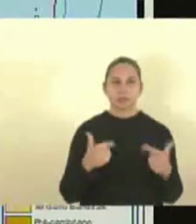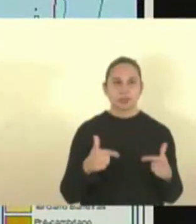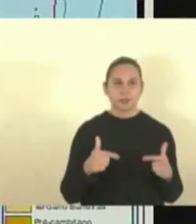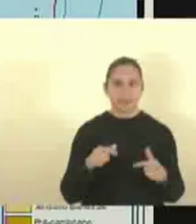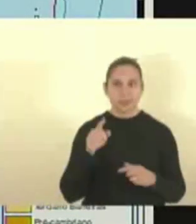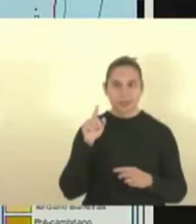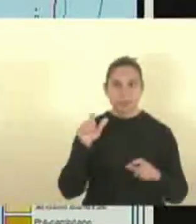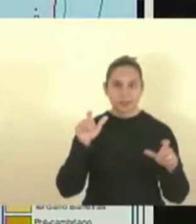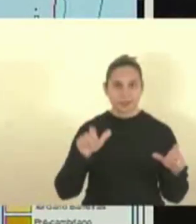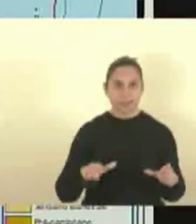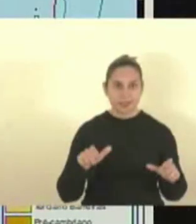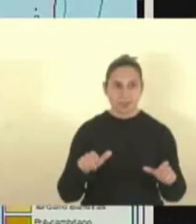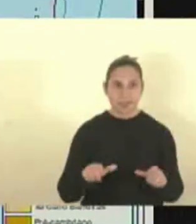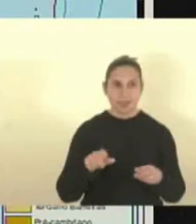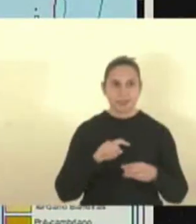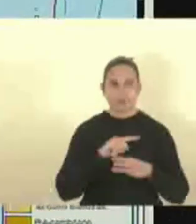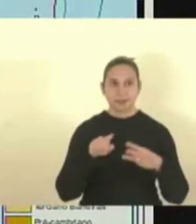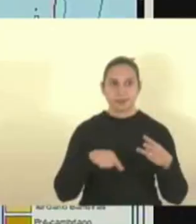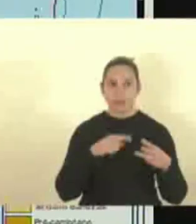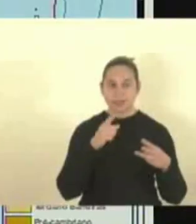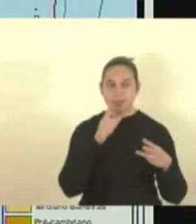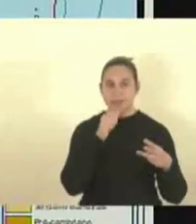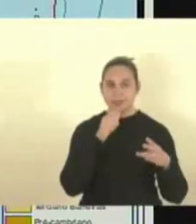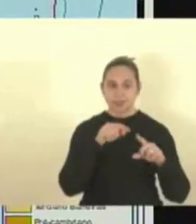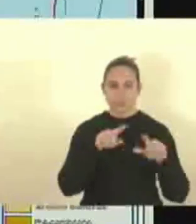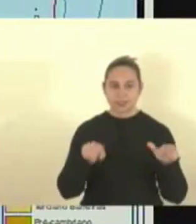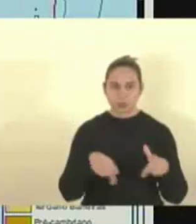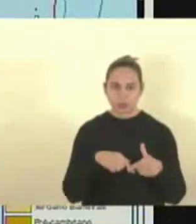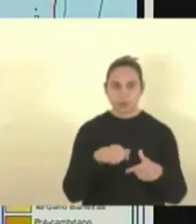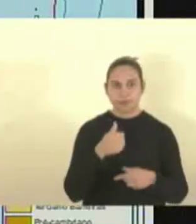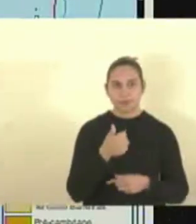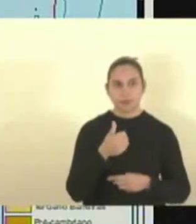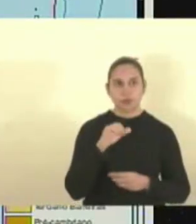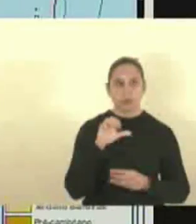região, nas 3 lagoas que tem no parque, em